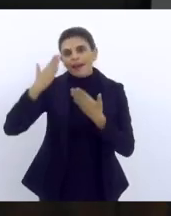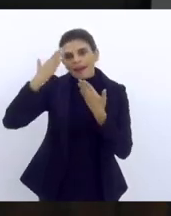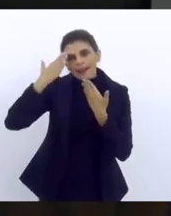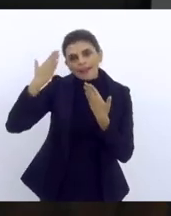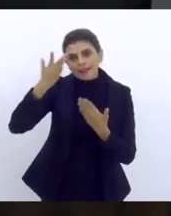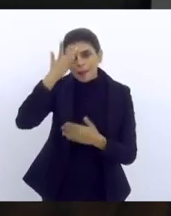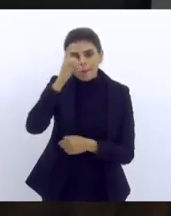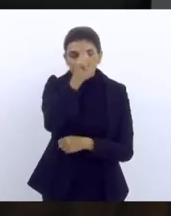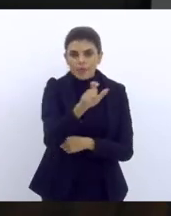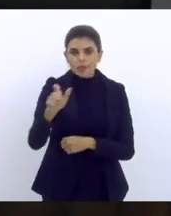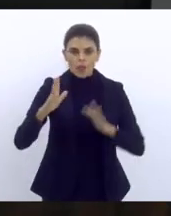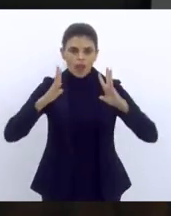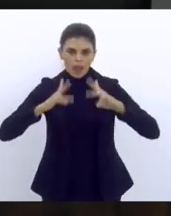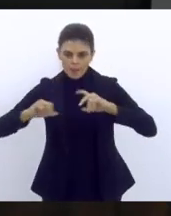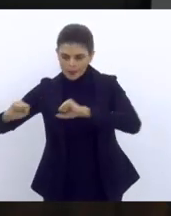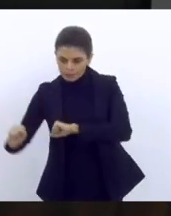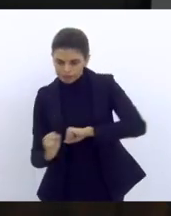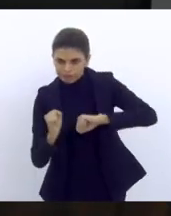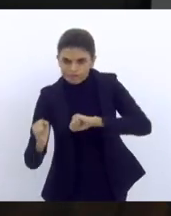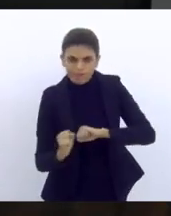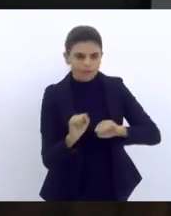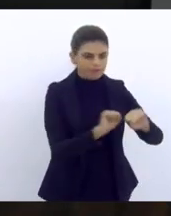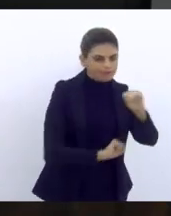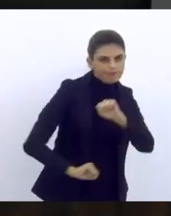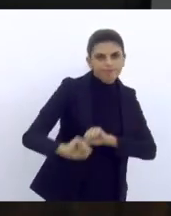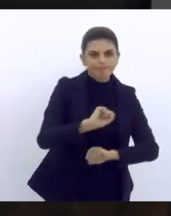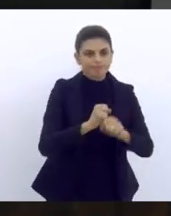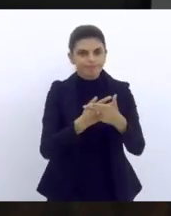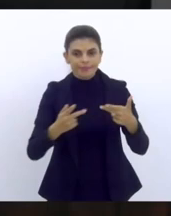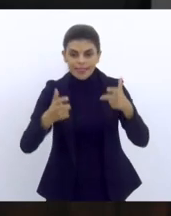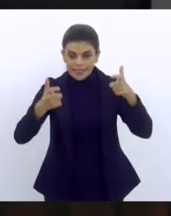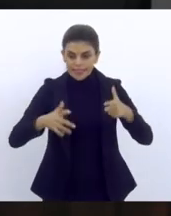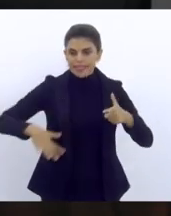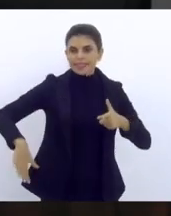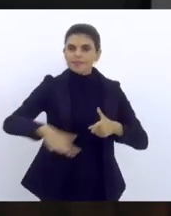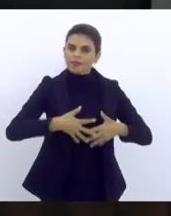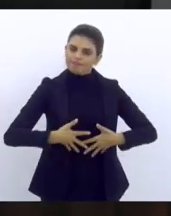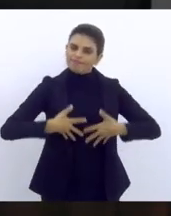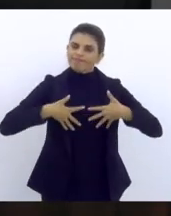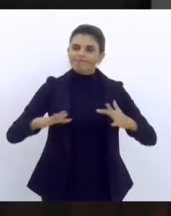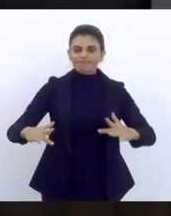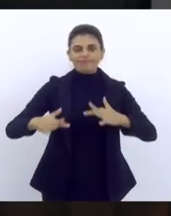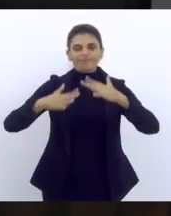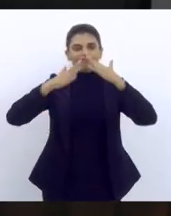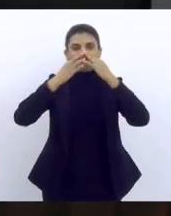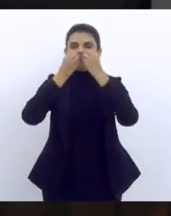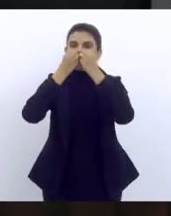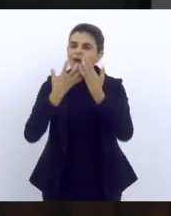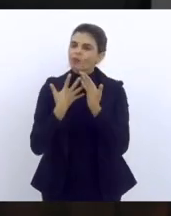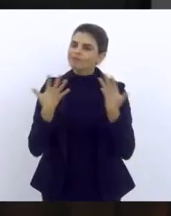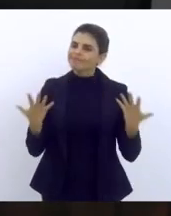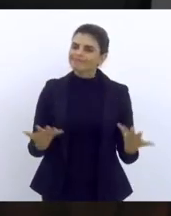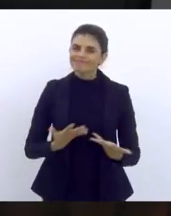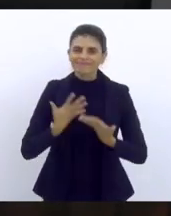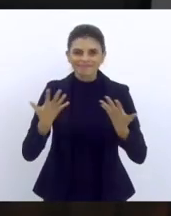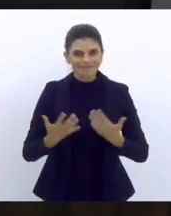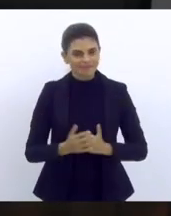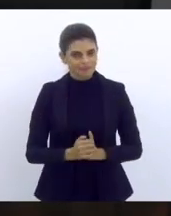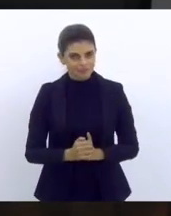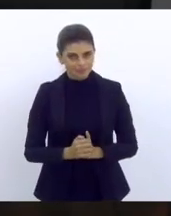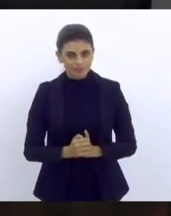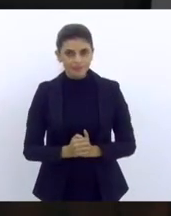agradecer ao pessoal da limpeza que mantém o nosso espaço agradável e também bem acolhedor,